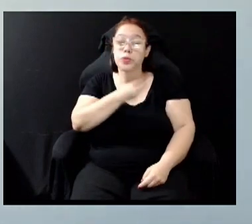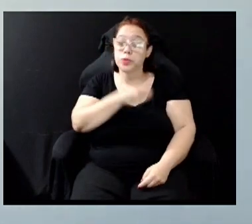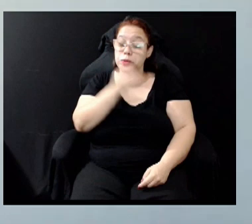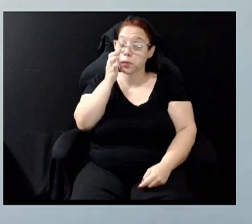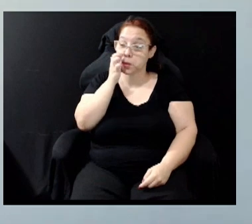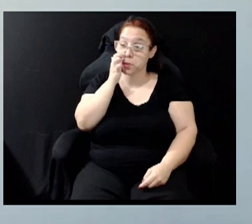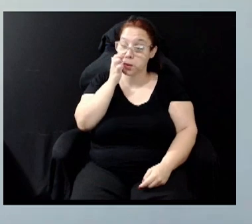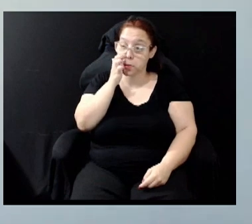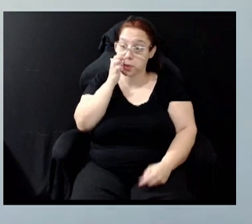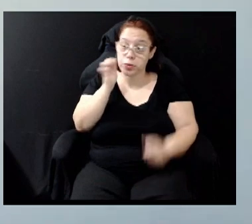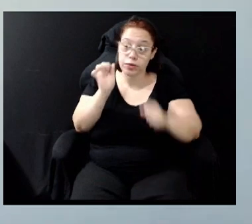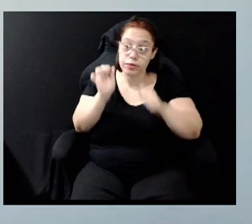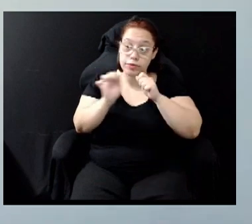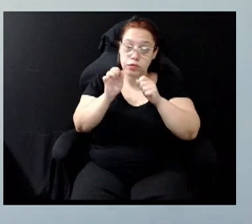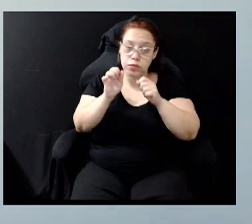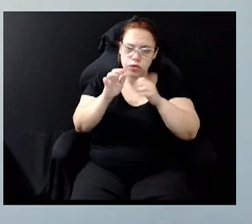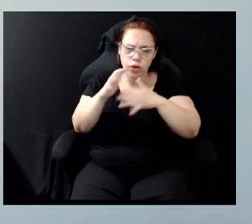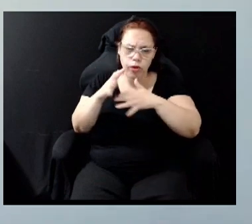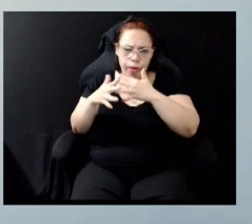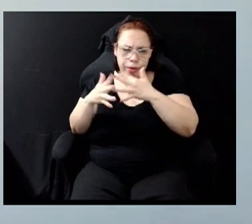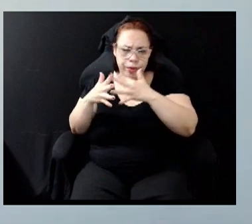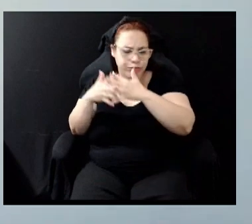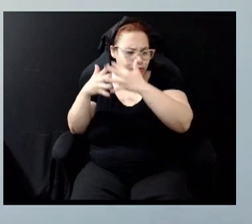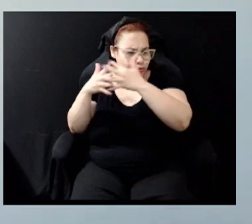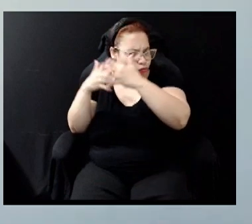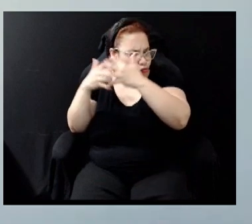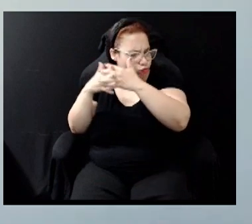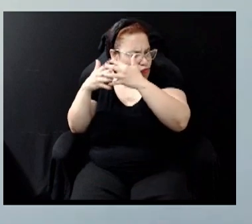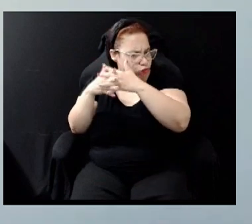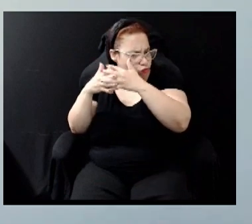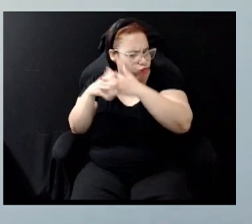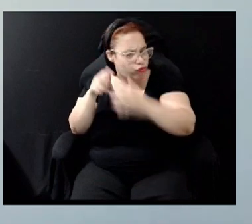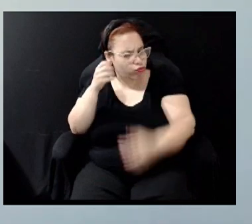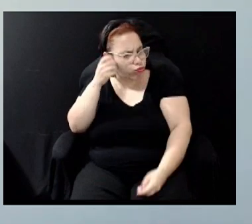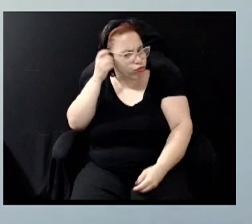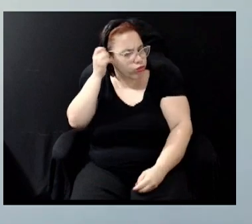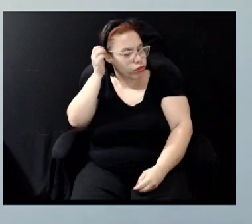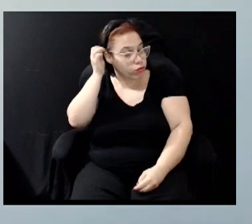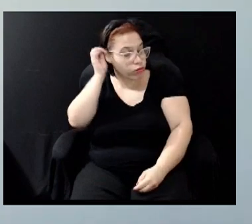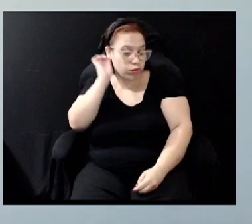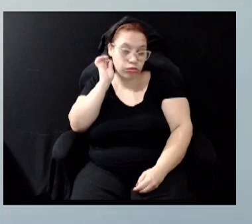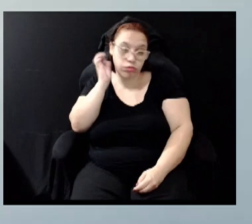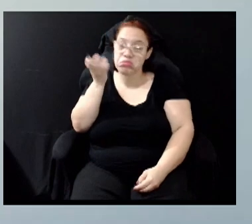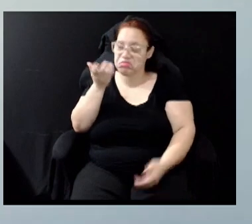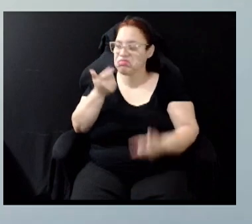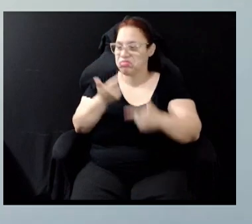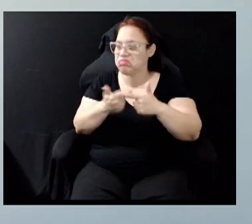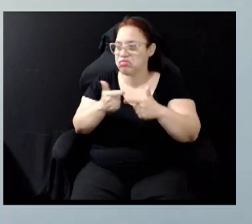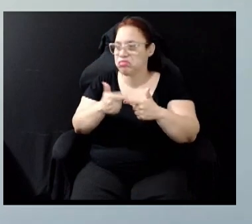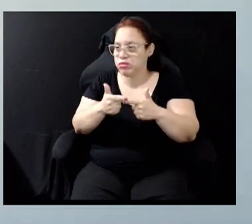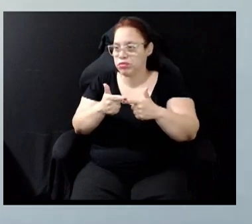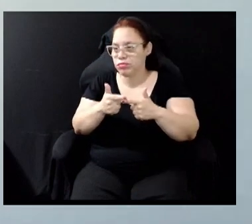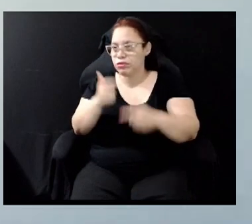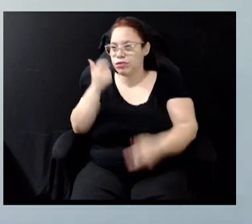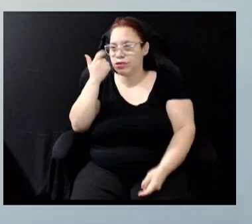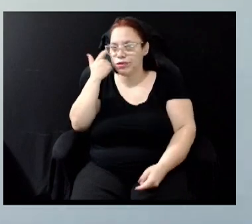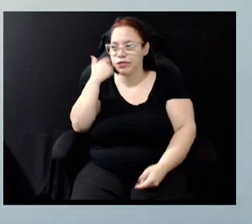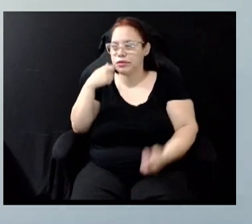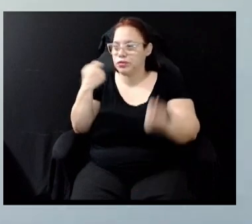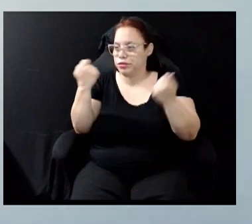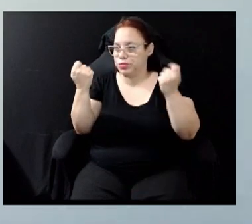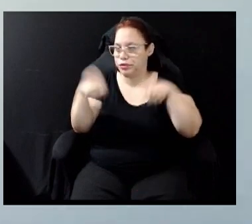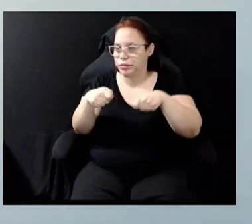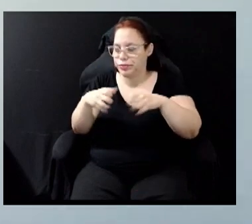faz refletir hoje dessa pessoa, o que ela se tornou. Então, sem dúvida, isso traz a possibilidade de trazer esse